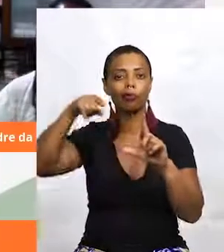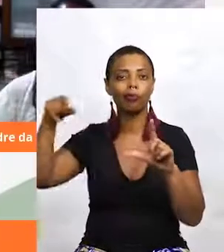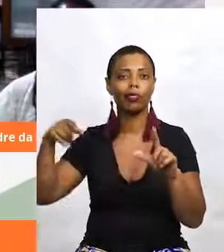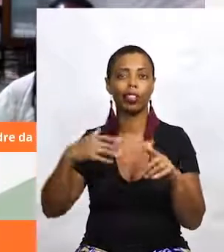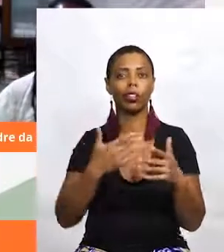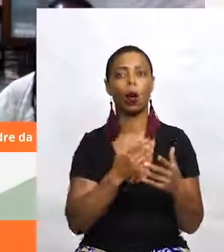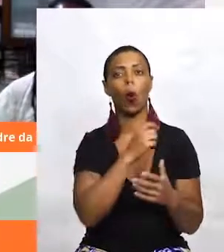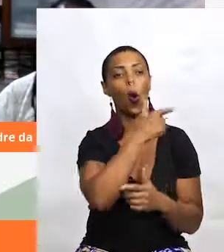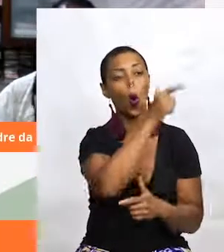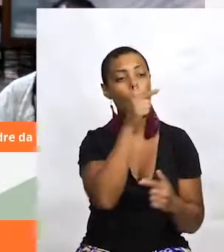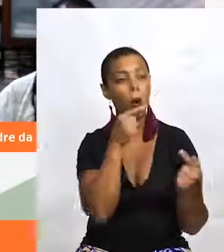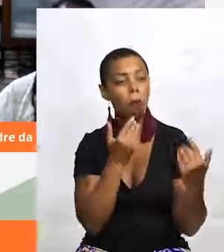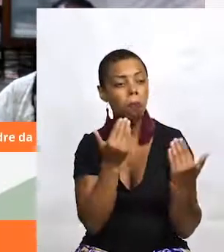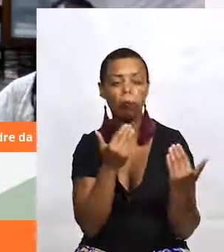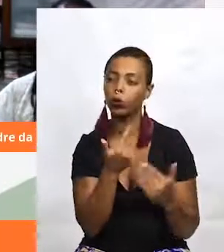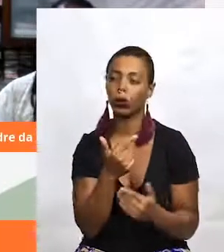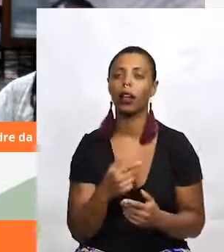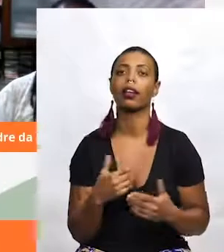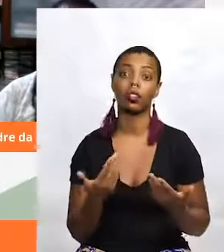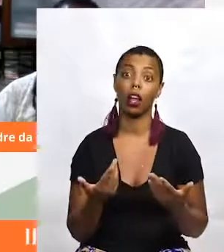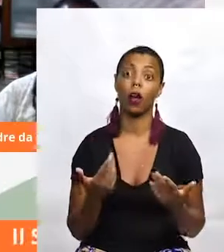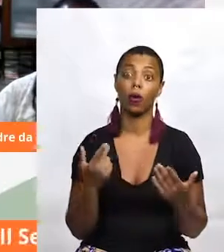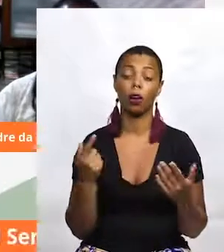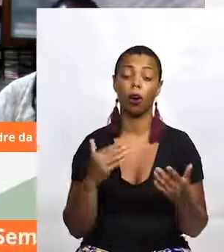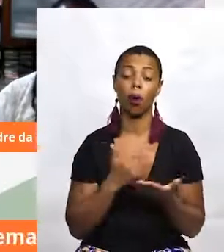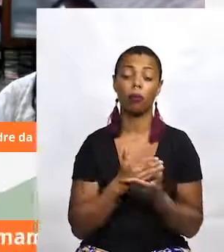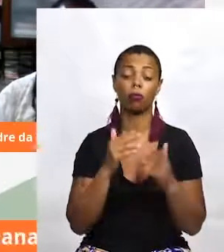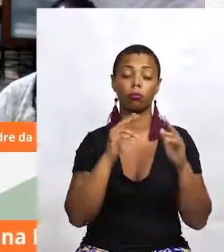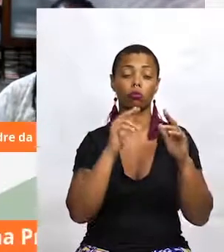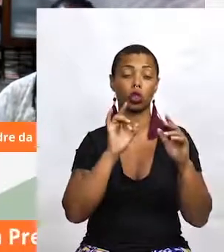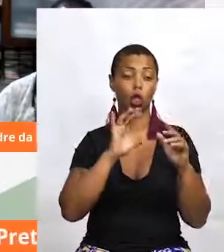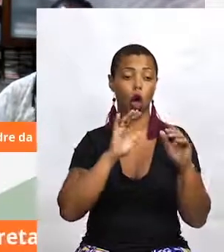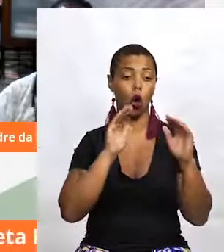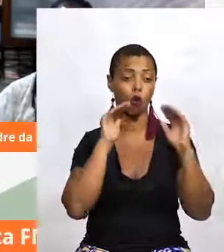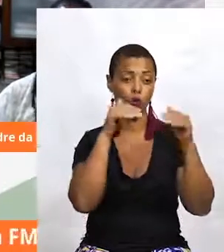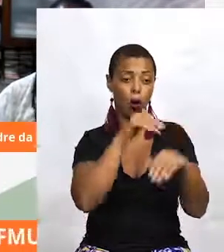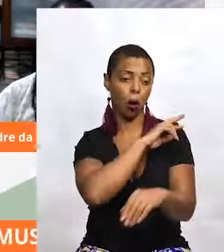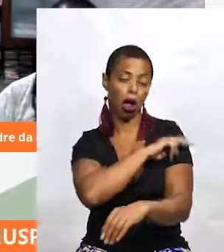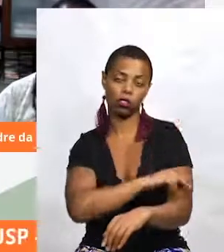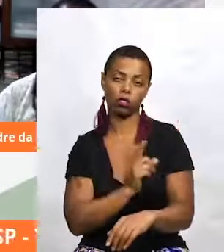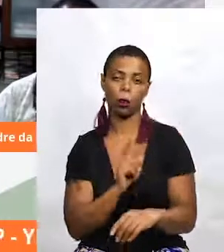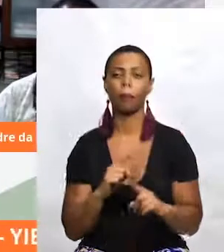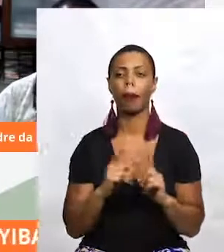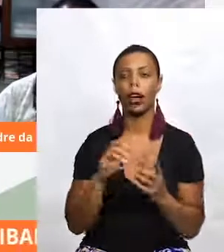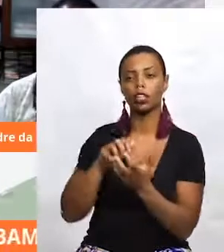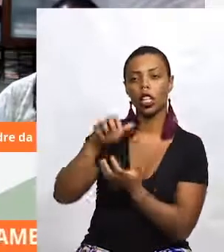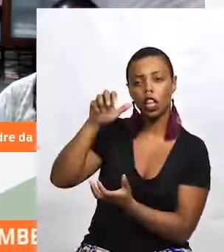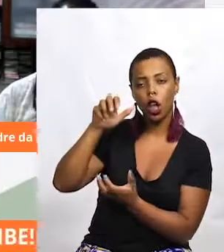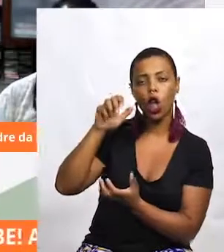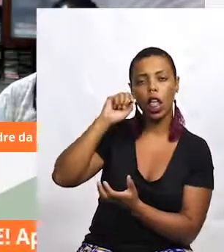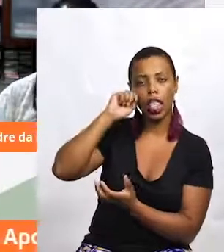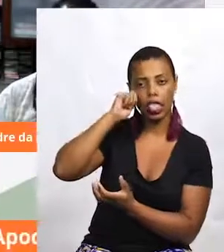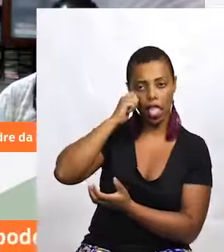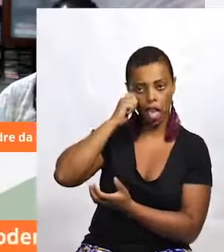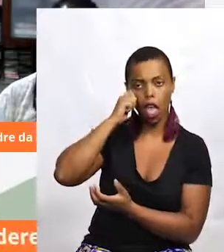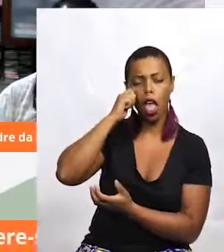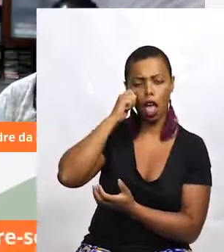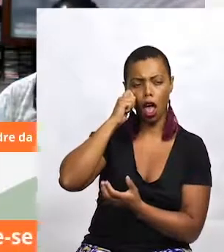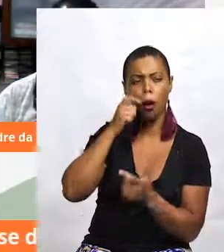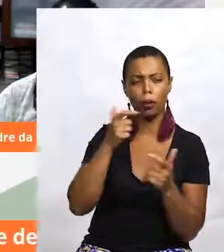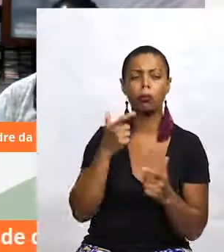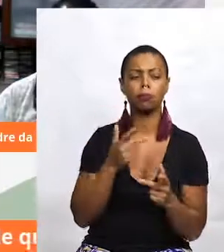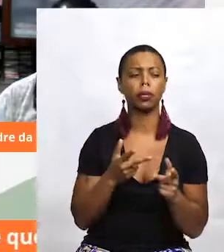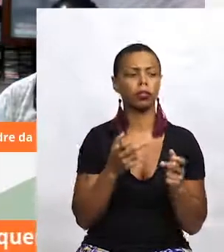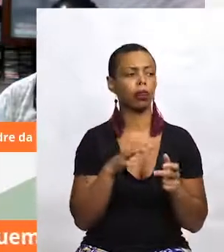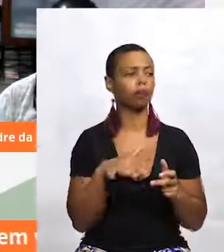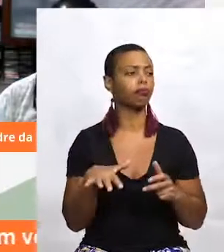pensar na questão racial, tá? O idoso negro, em geral, ele percebe que há, sim, discriminação no local onde ele